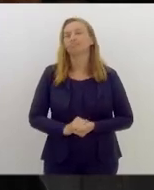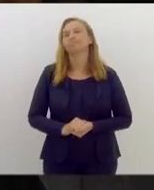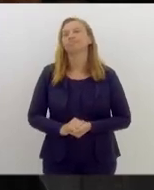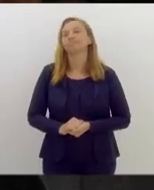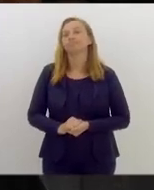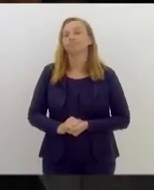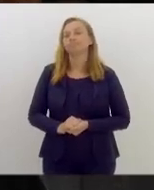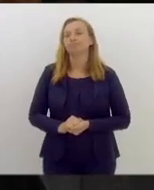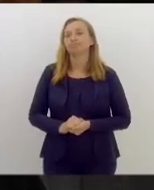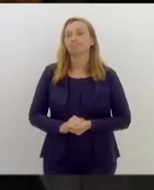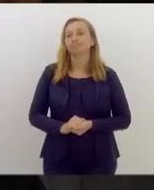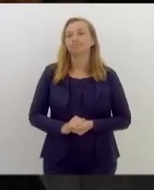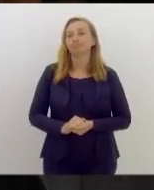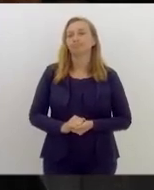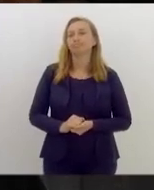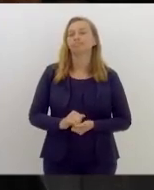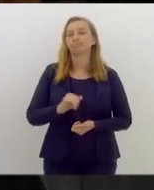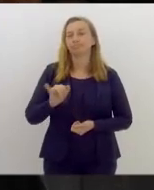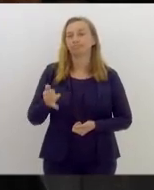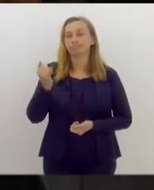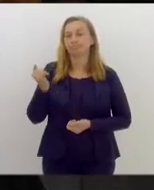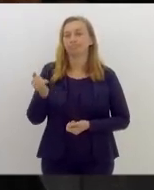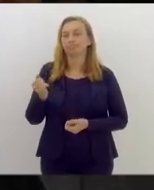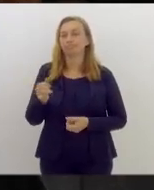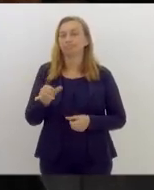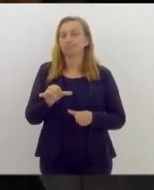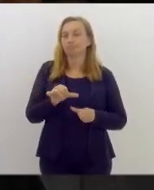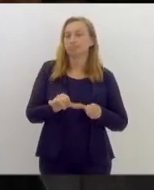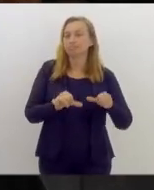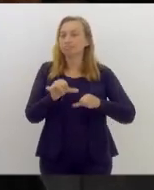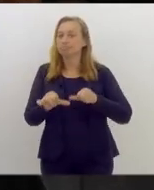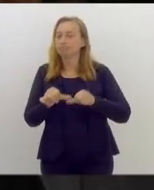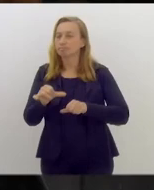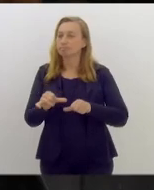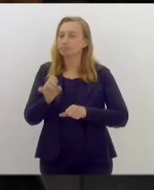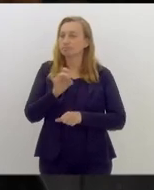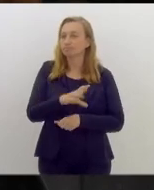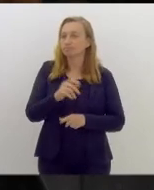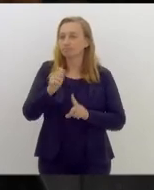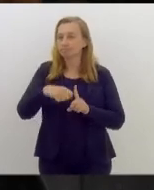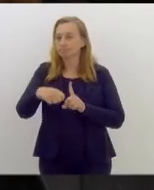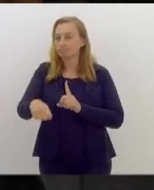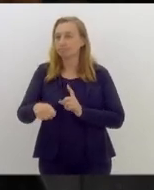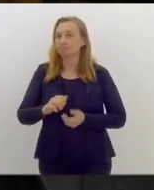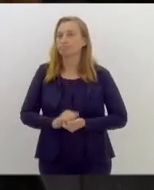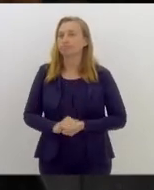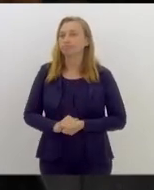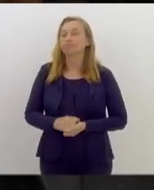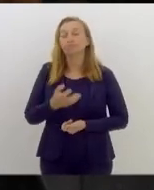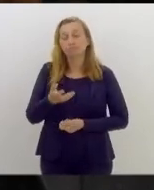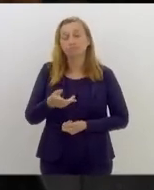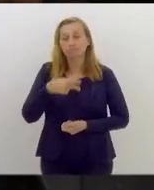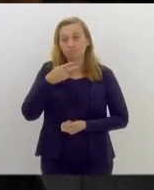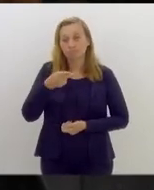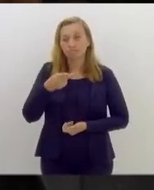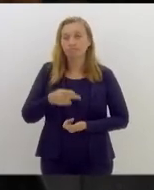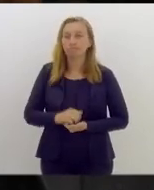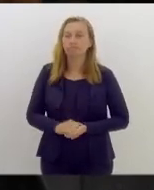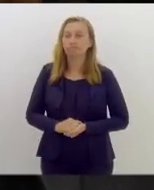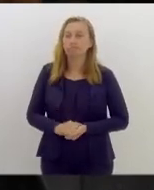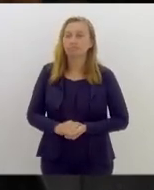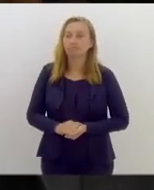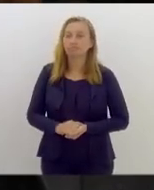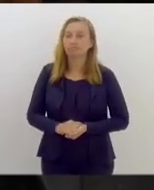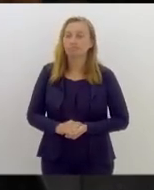a expectativa de inflação se alteraram nesses poucos meses. Não estou querendo dizer com